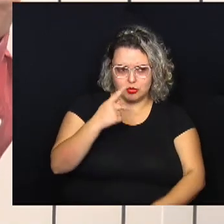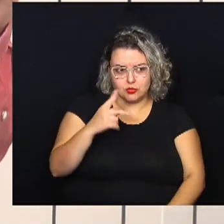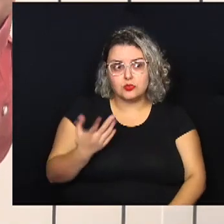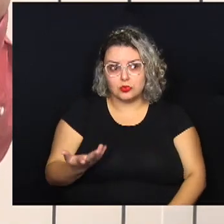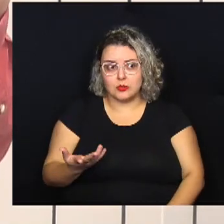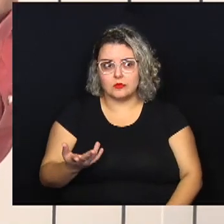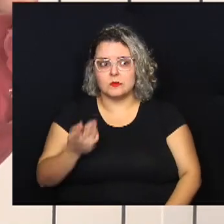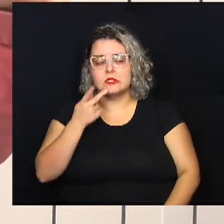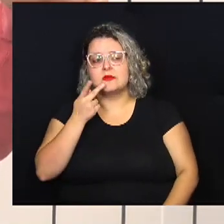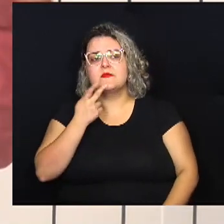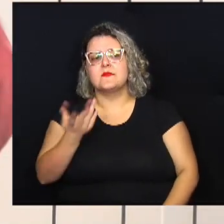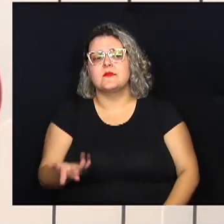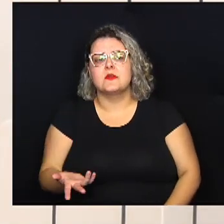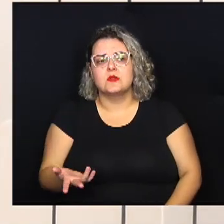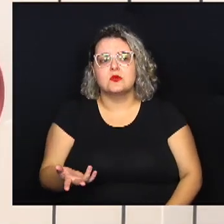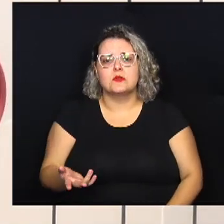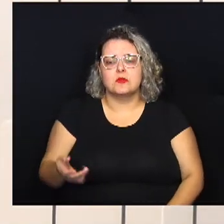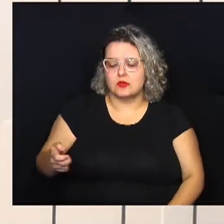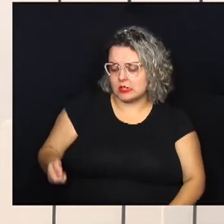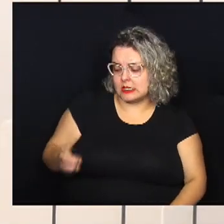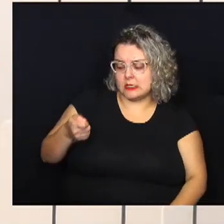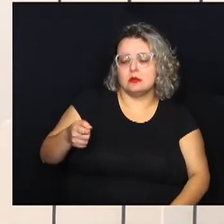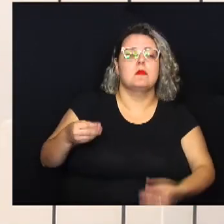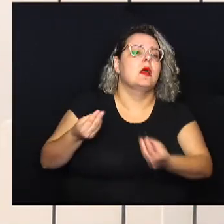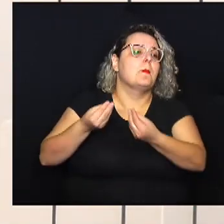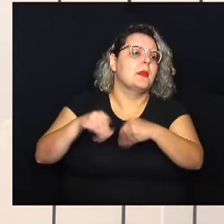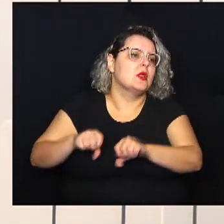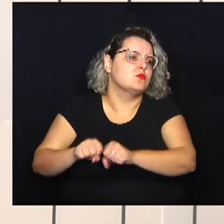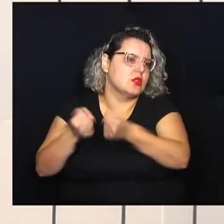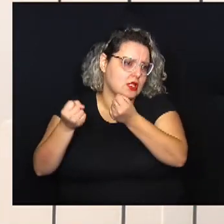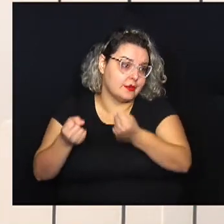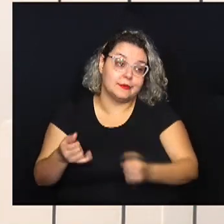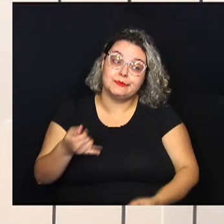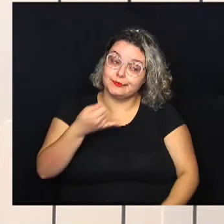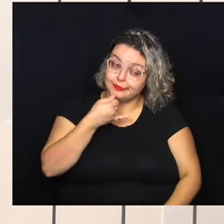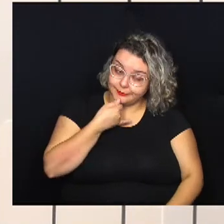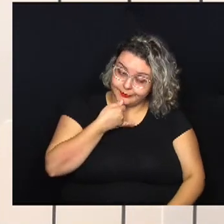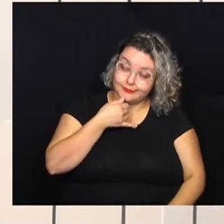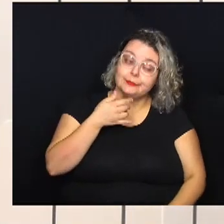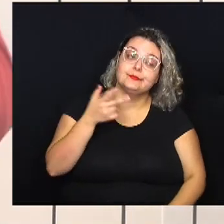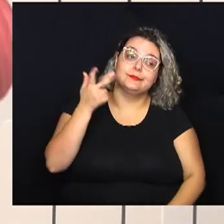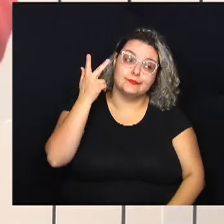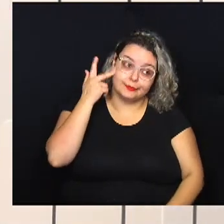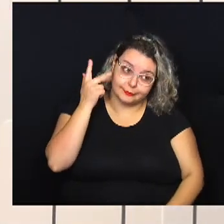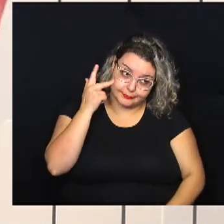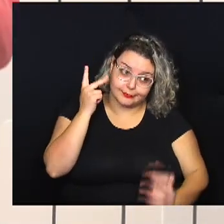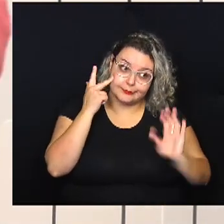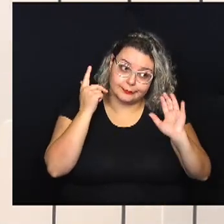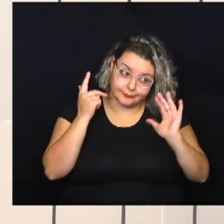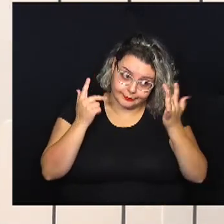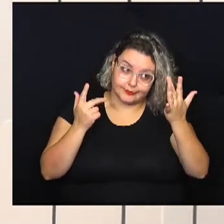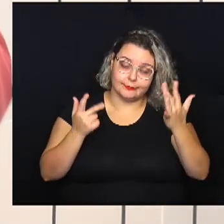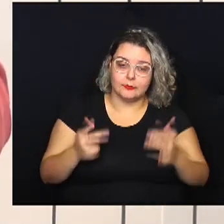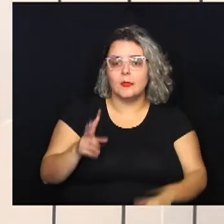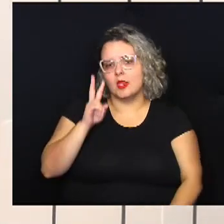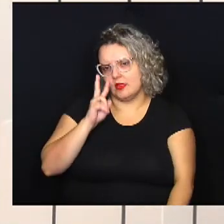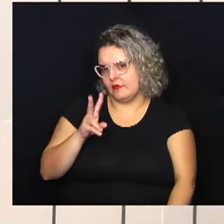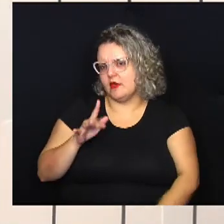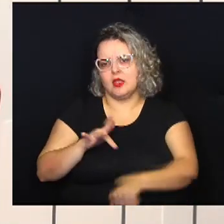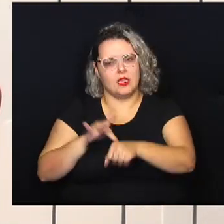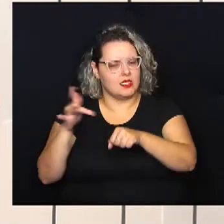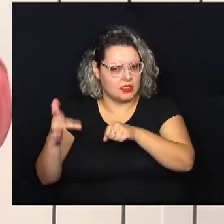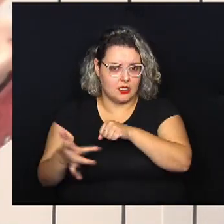você citou o caso das malas danificadas, né? Infelizmente, a gente sabe que é muito comum e a gente vê até nas redes sociais,